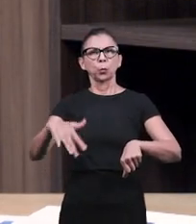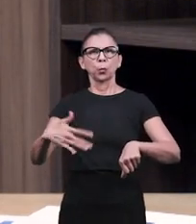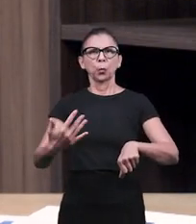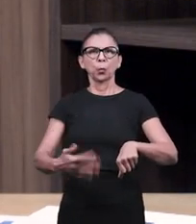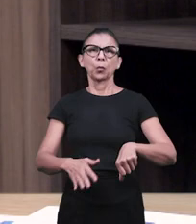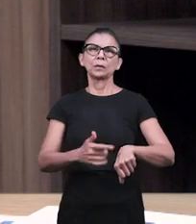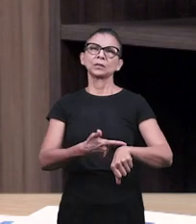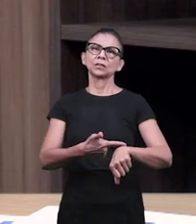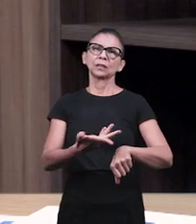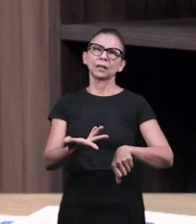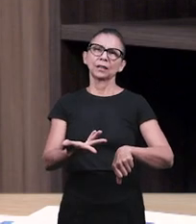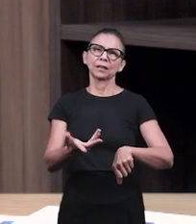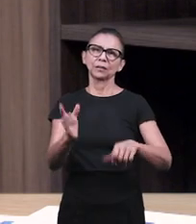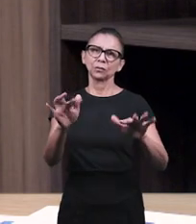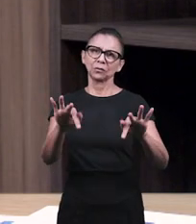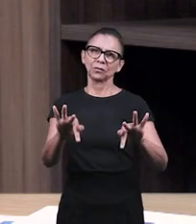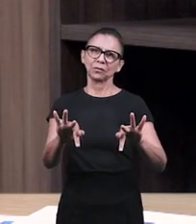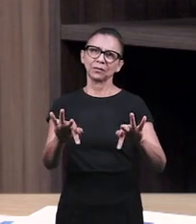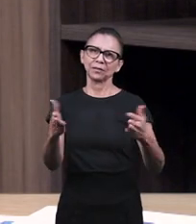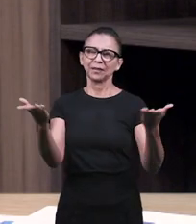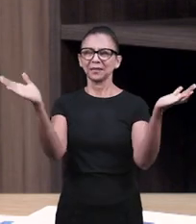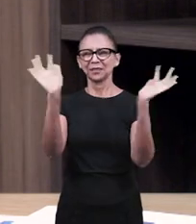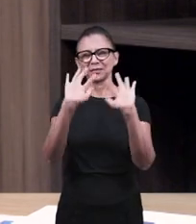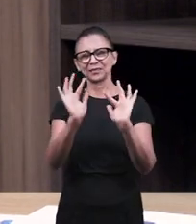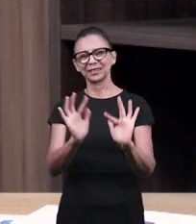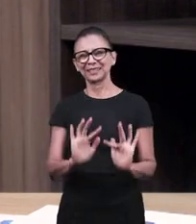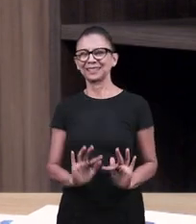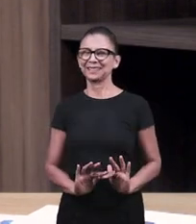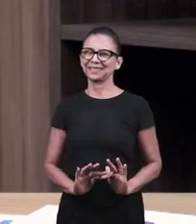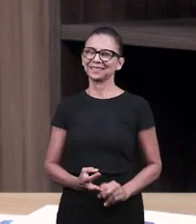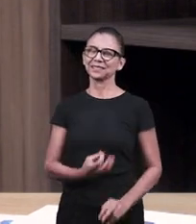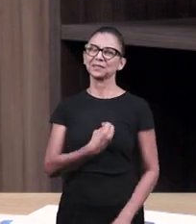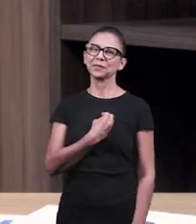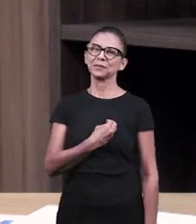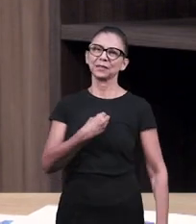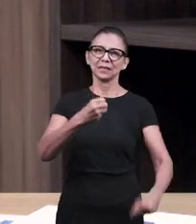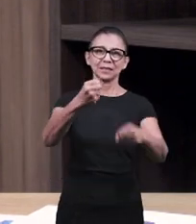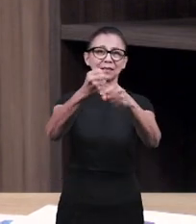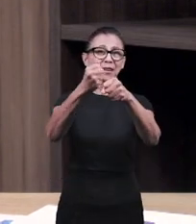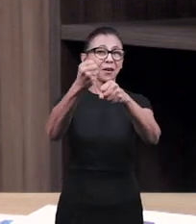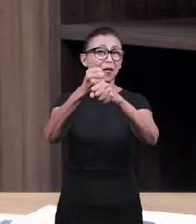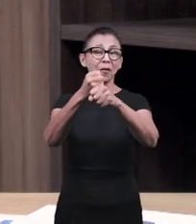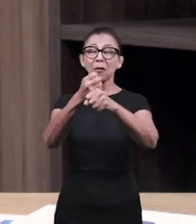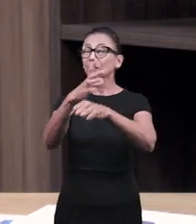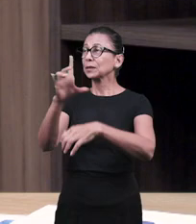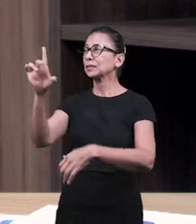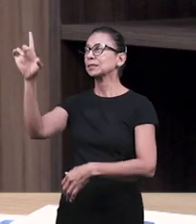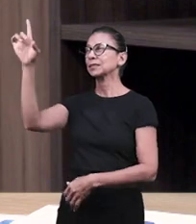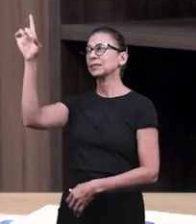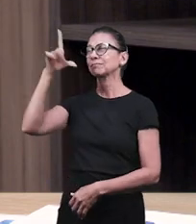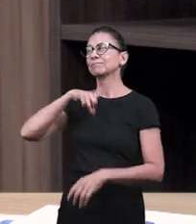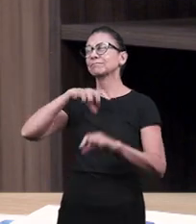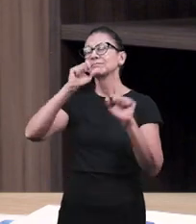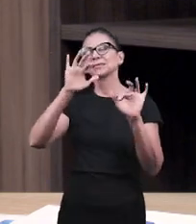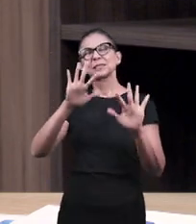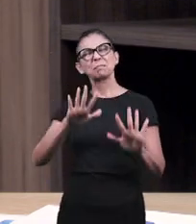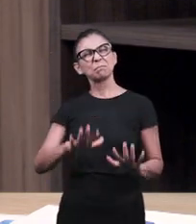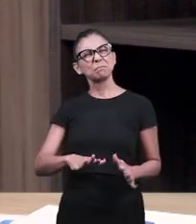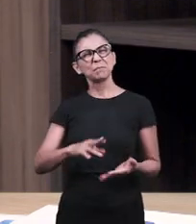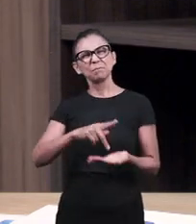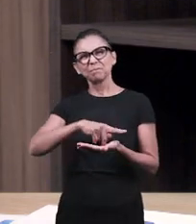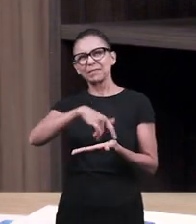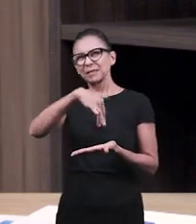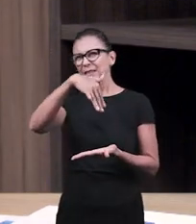estourado, mas nós estamos felizes por estarmos vivendo esta obra e termos esta bênção,